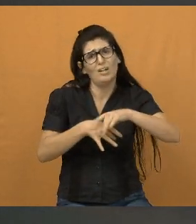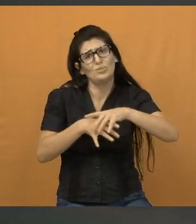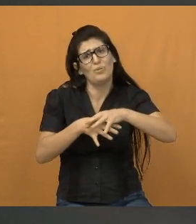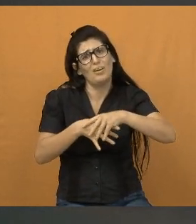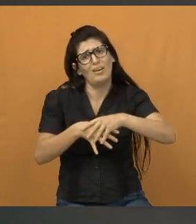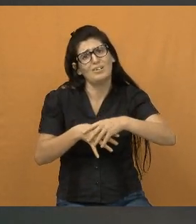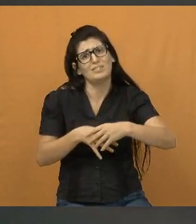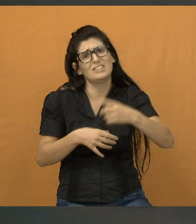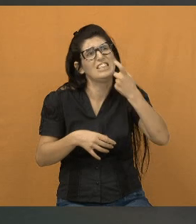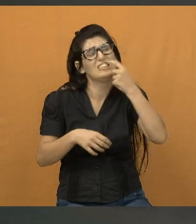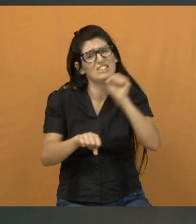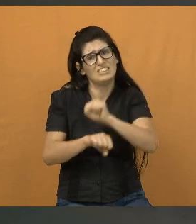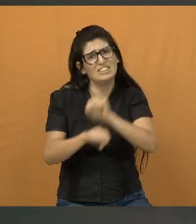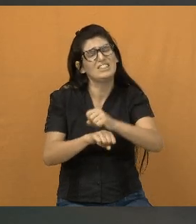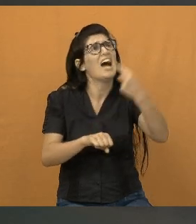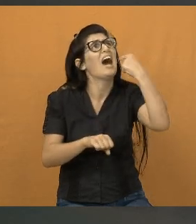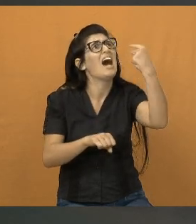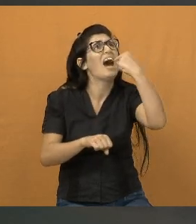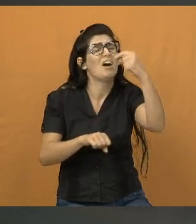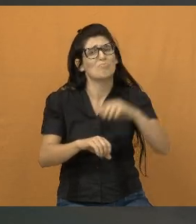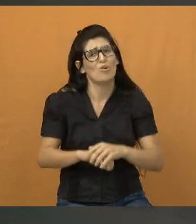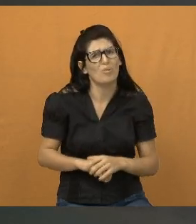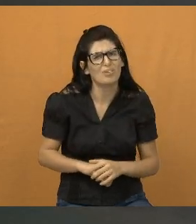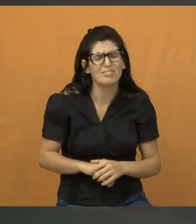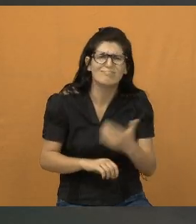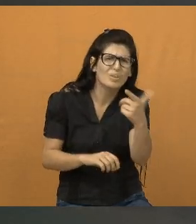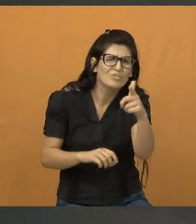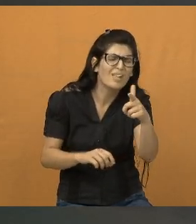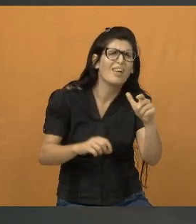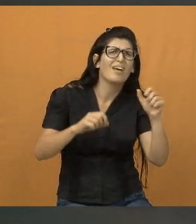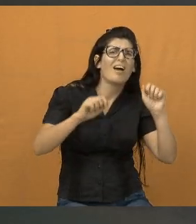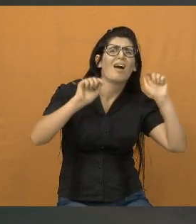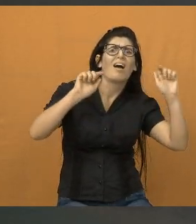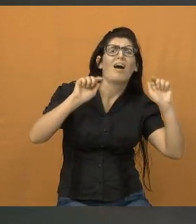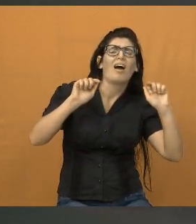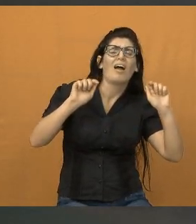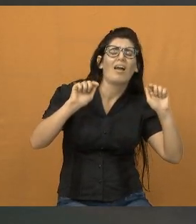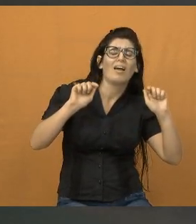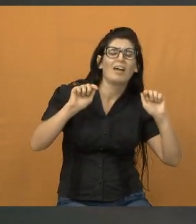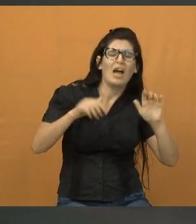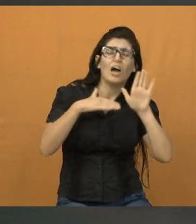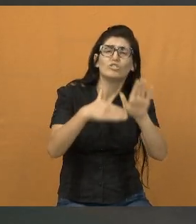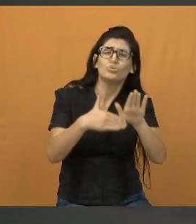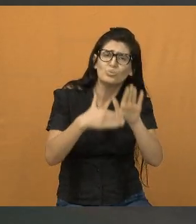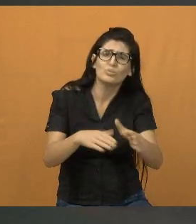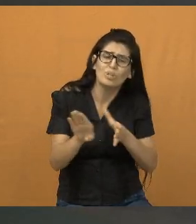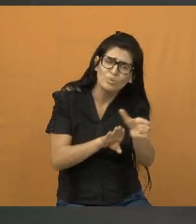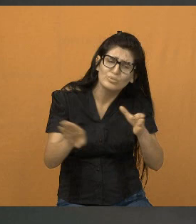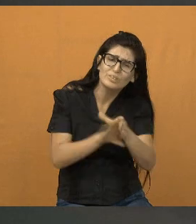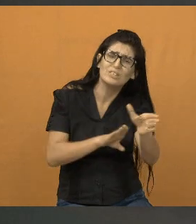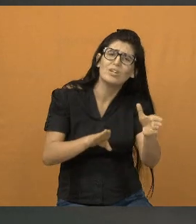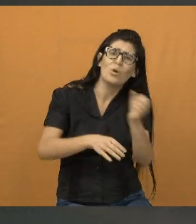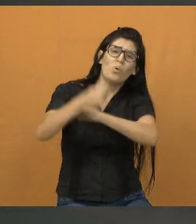um declínio muito alto, né? Que não houve nenhuma campanha nos 3 últimos meses.